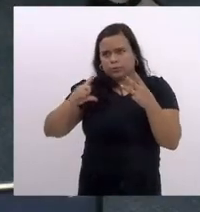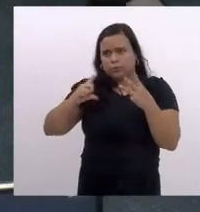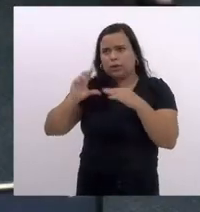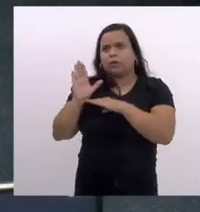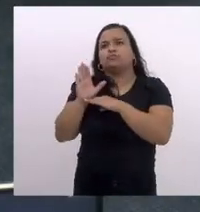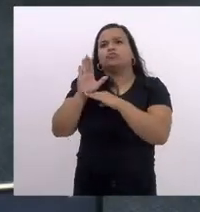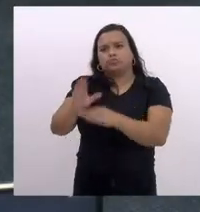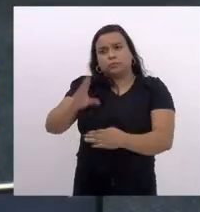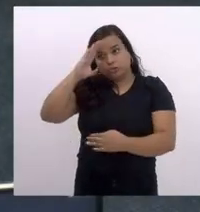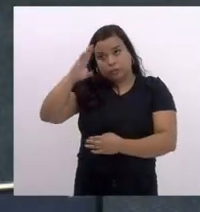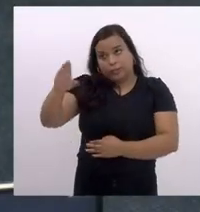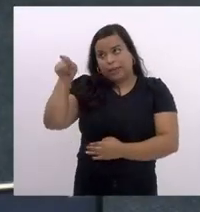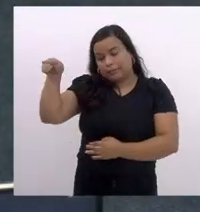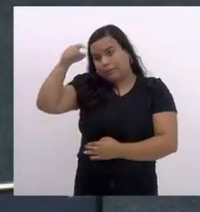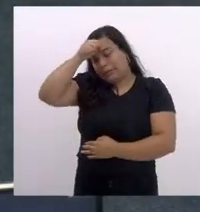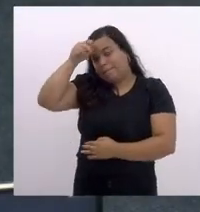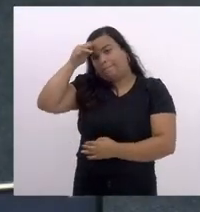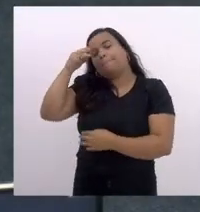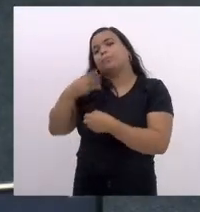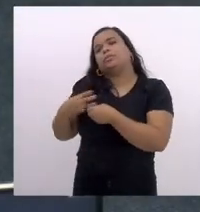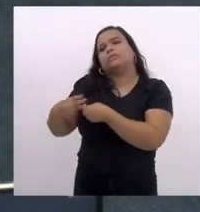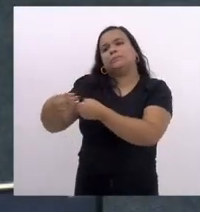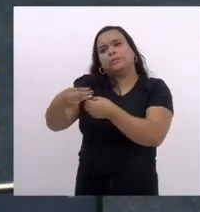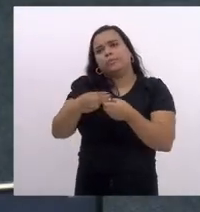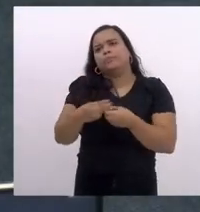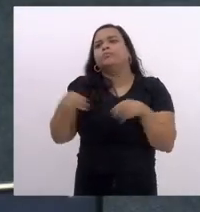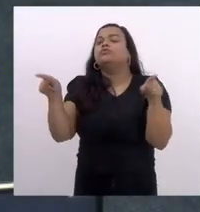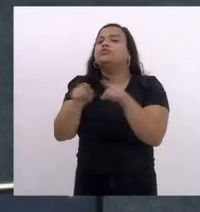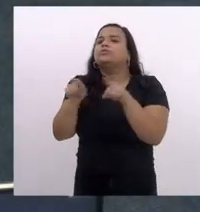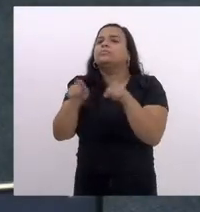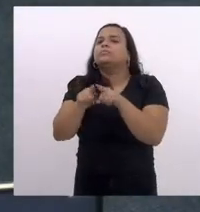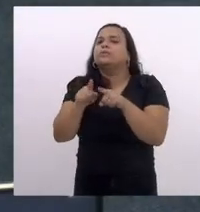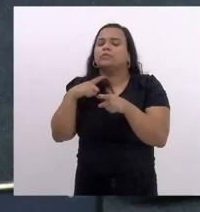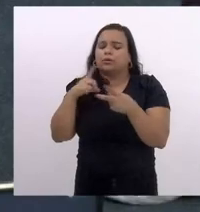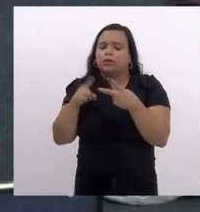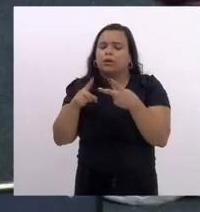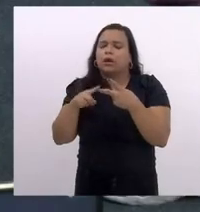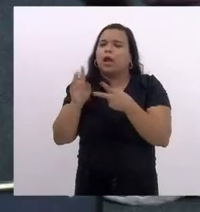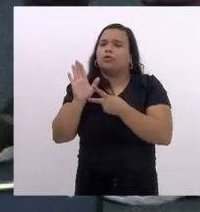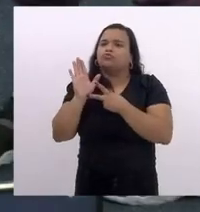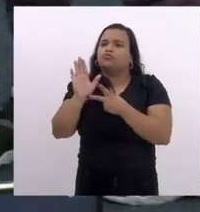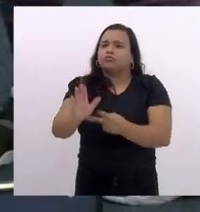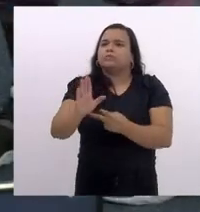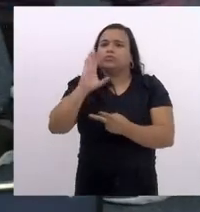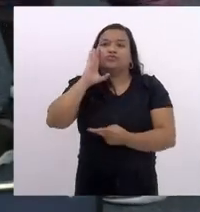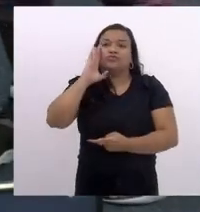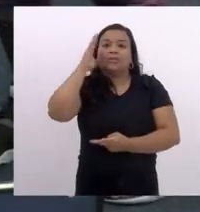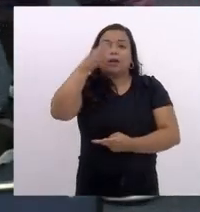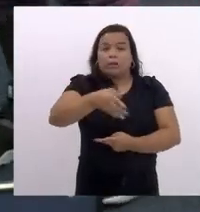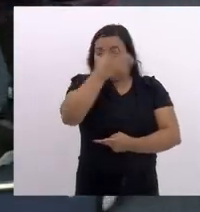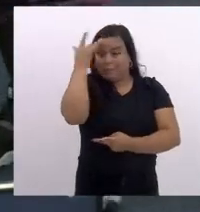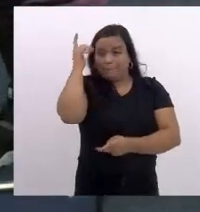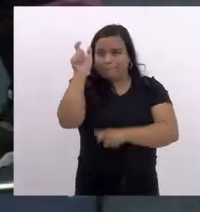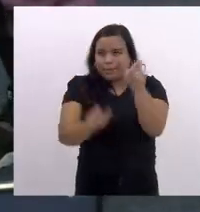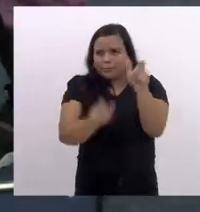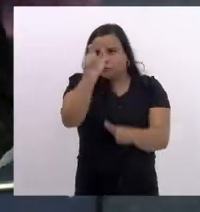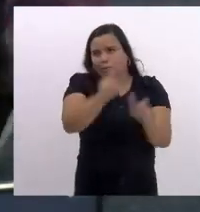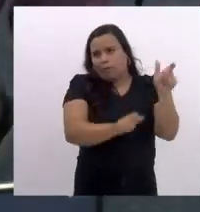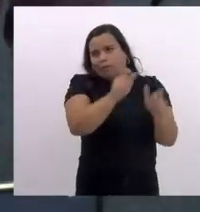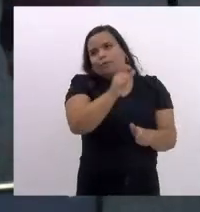ajuda direta aos municípios, nós tratamos da ajuda direta às pessoas,